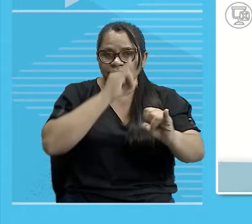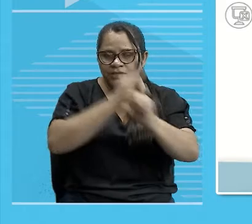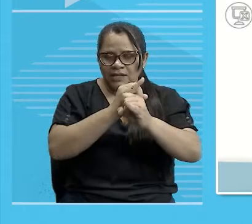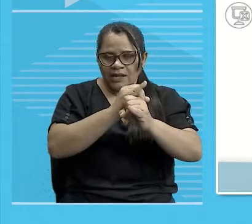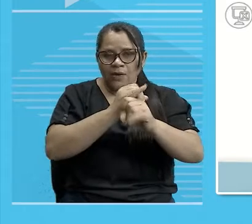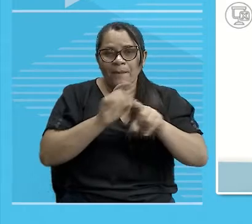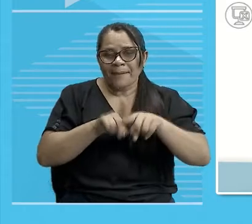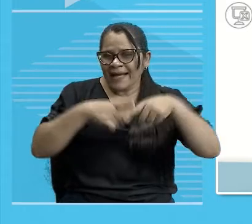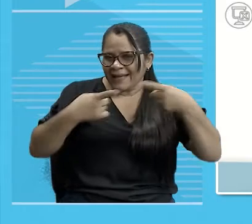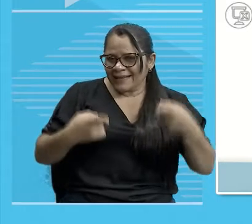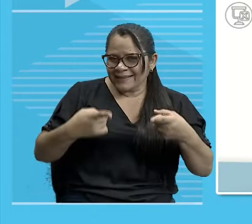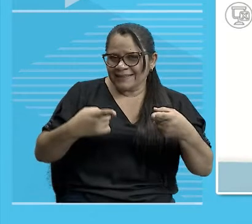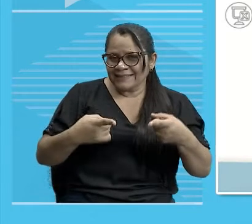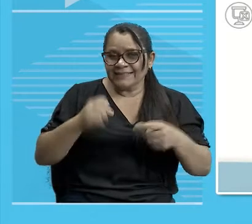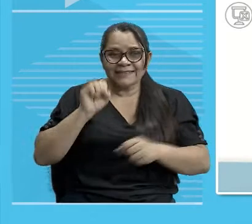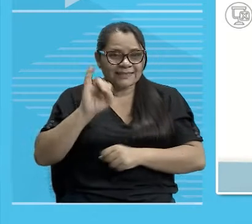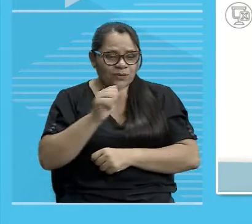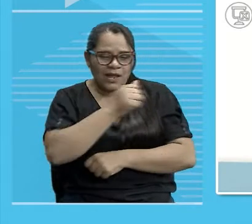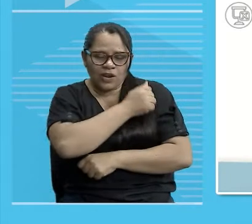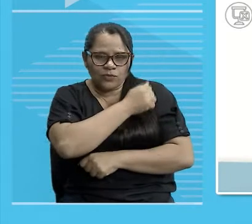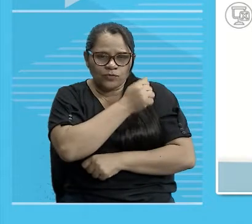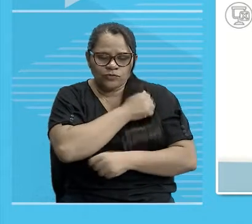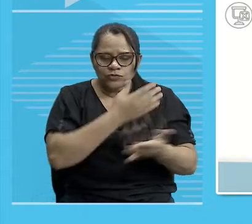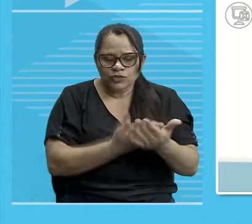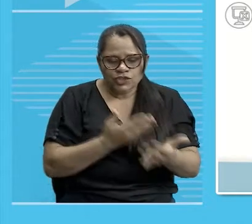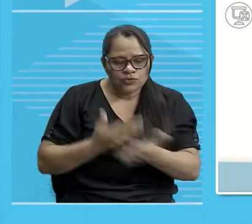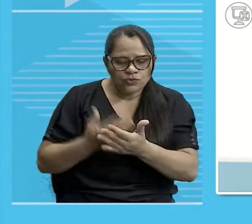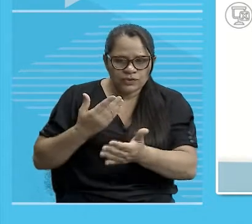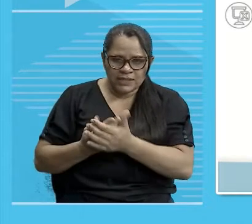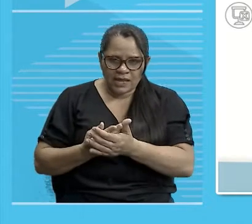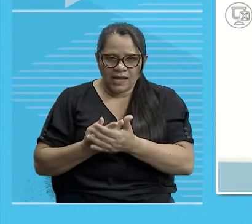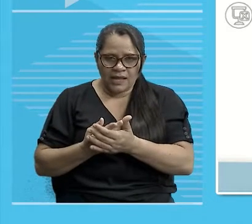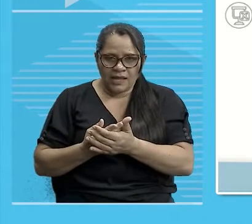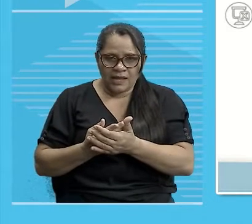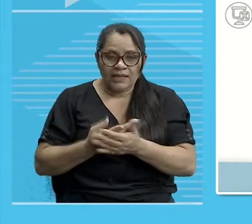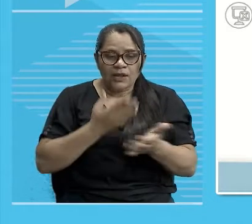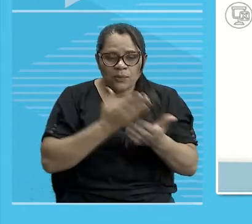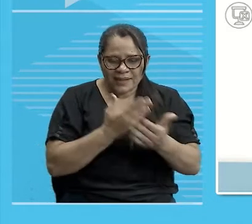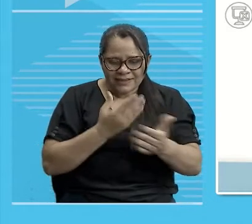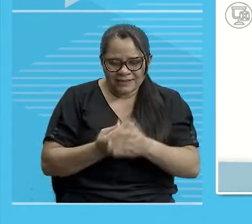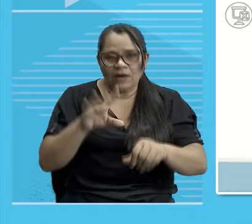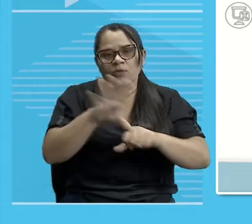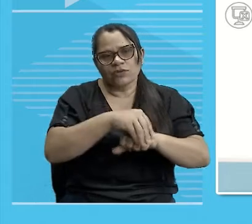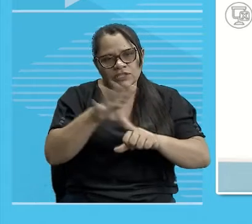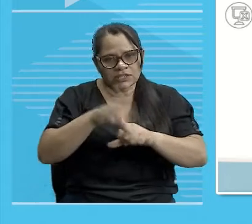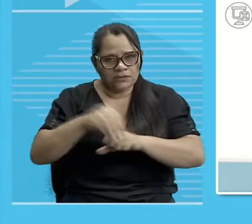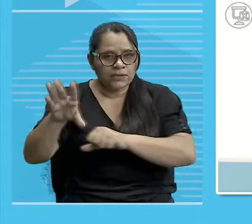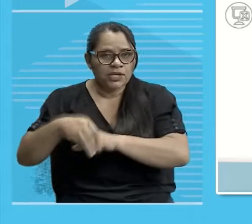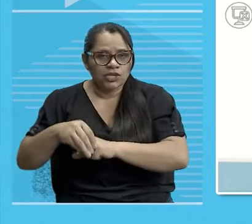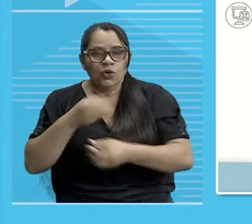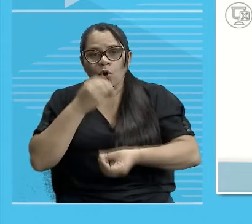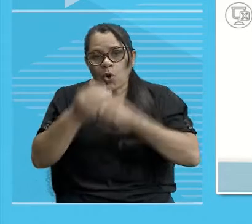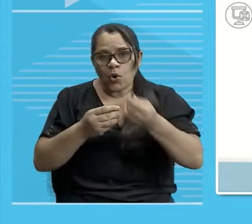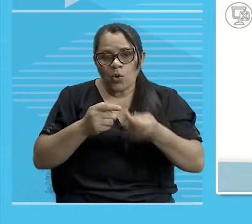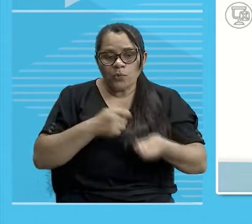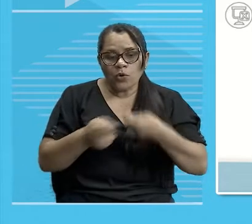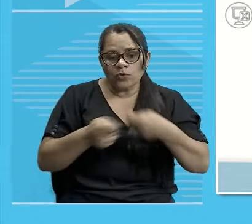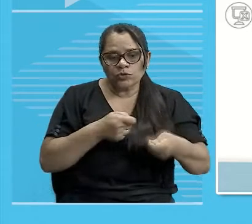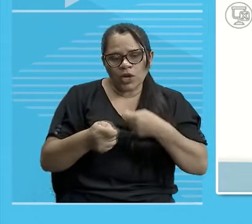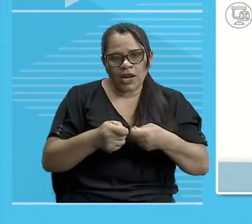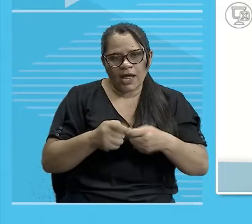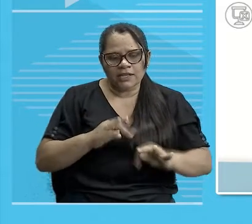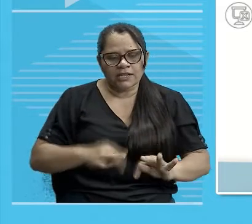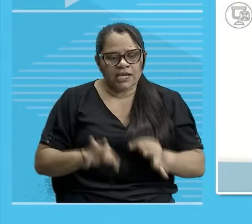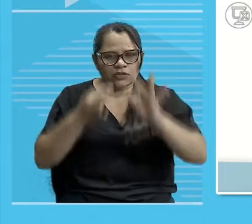se você não buscar o conhecimento você não conseguirá dominar a tecnologia simples assim